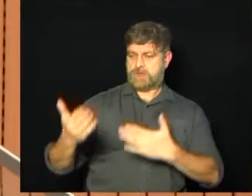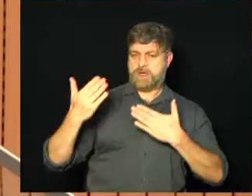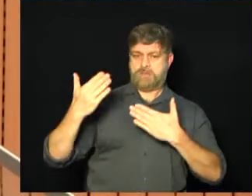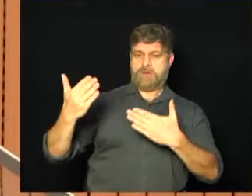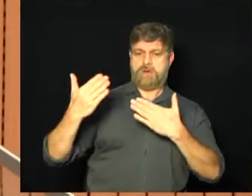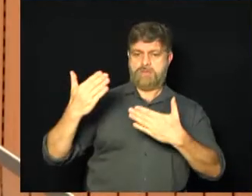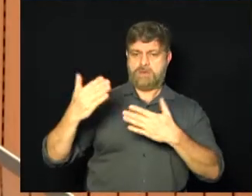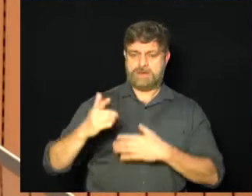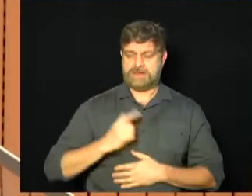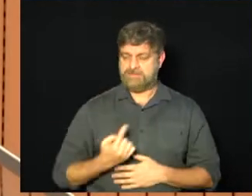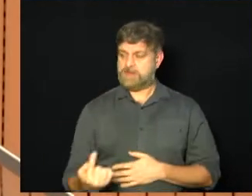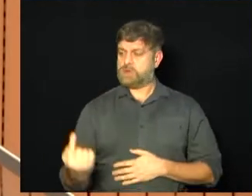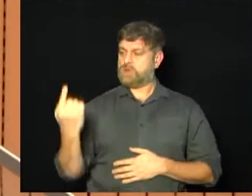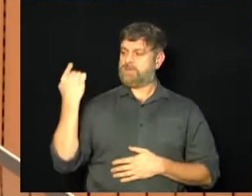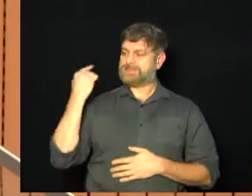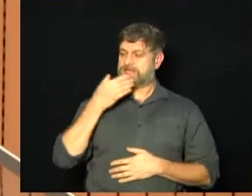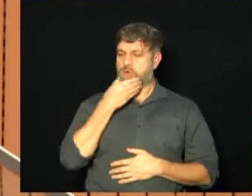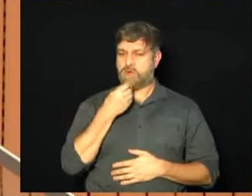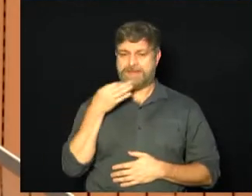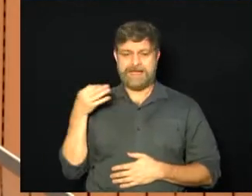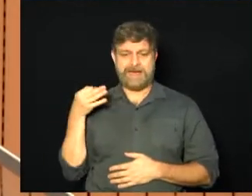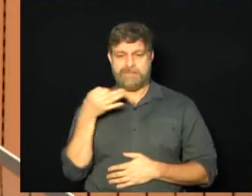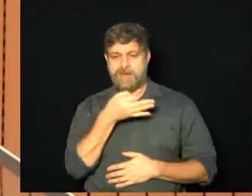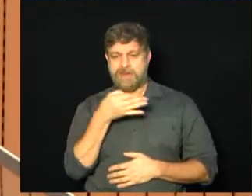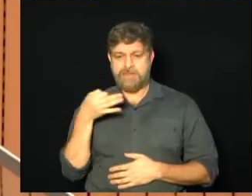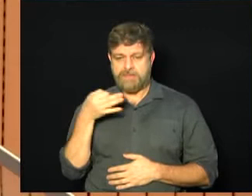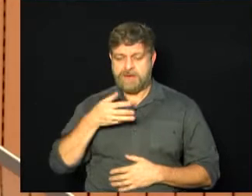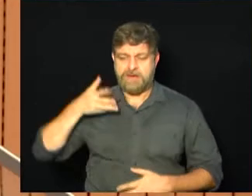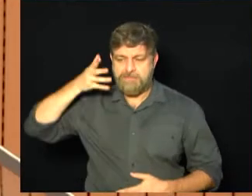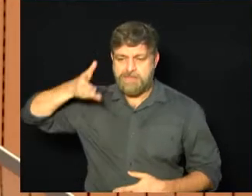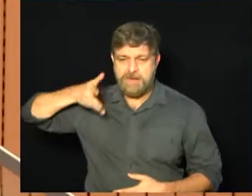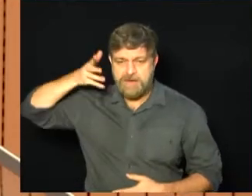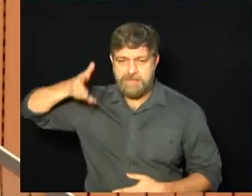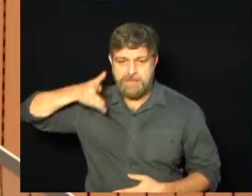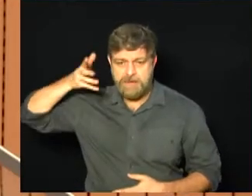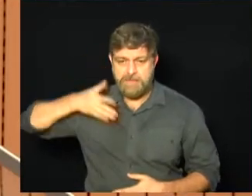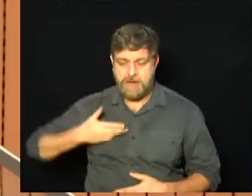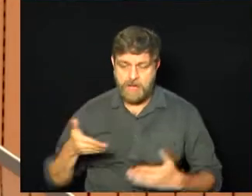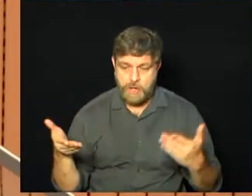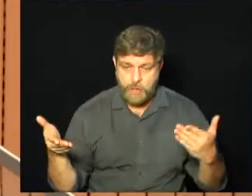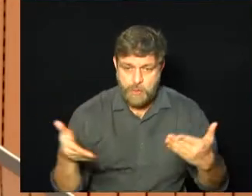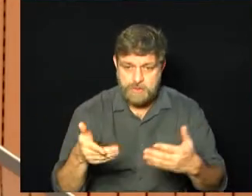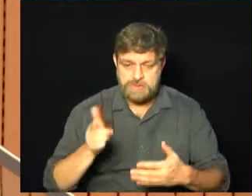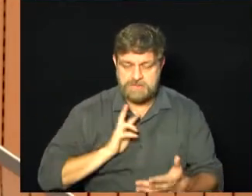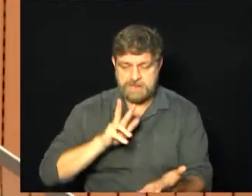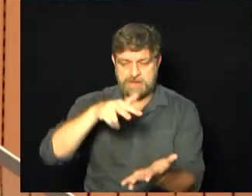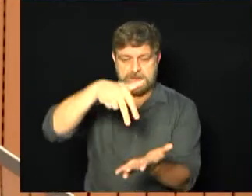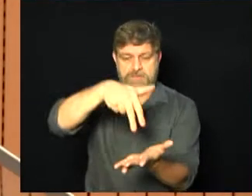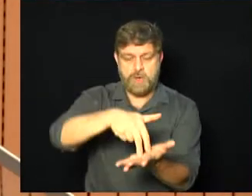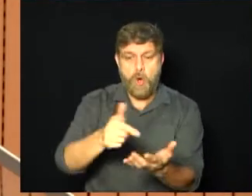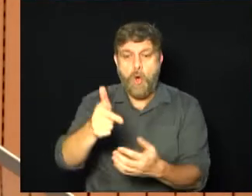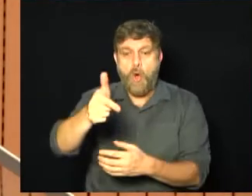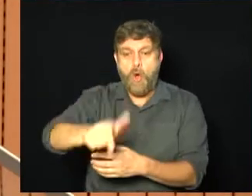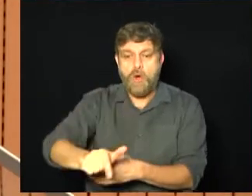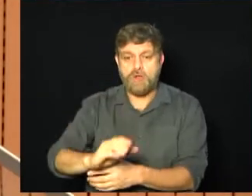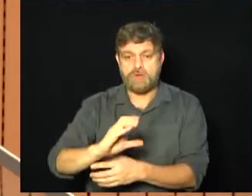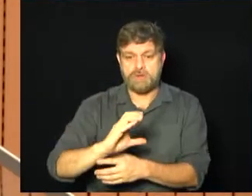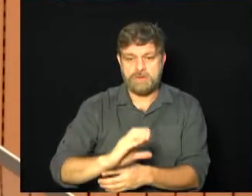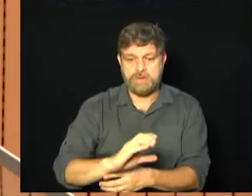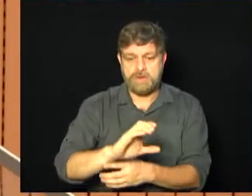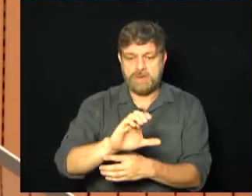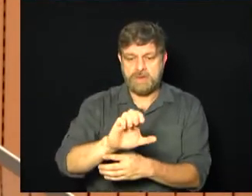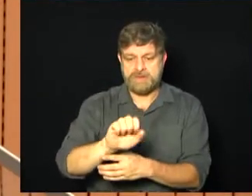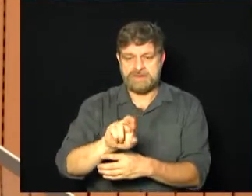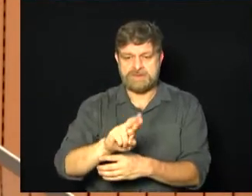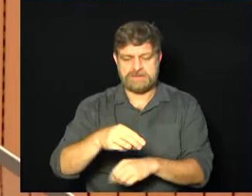orador, um homem da palavra. E aqui vamos ter hoje um outro César, que é um